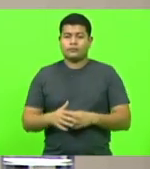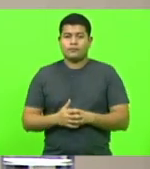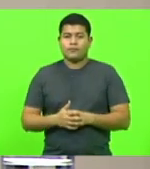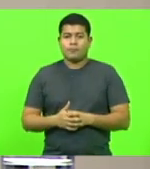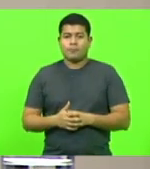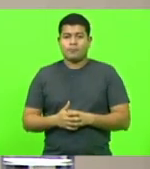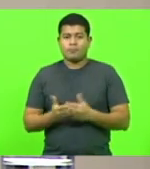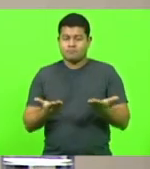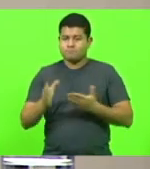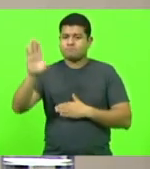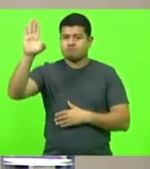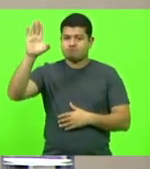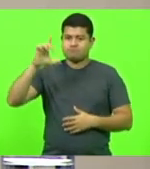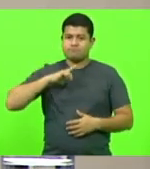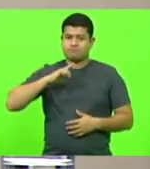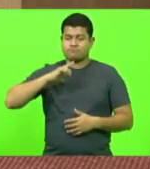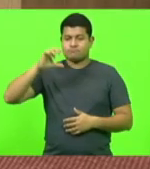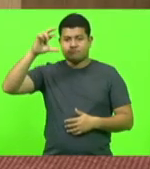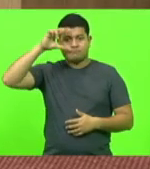deputado Ricardo Alba.